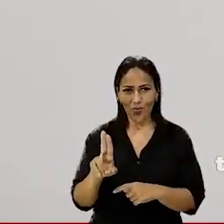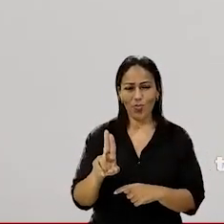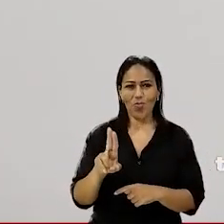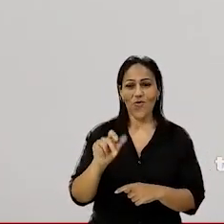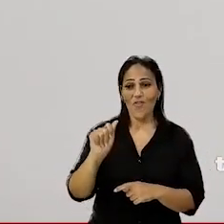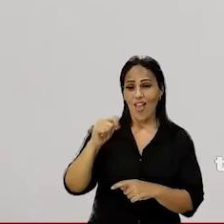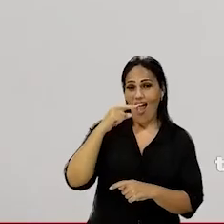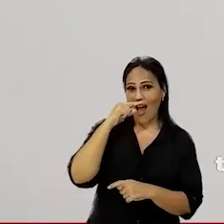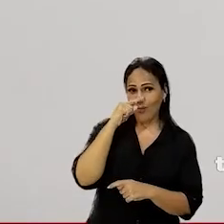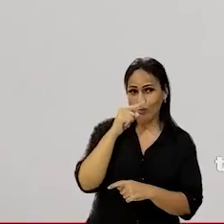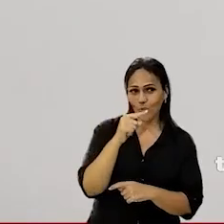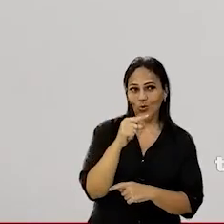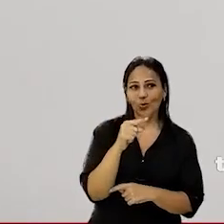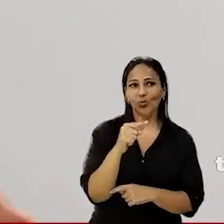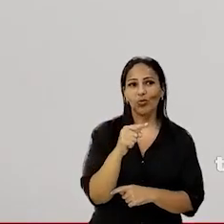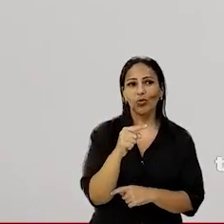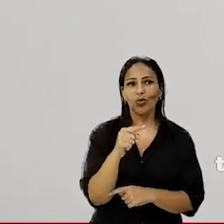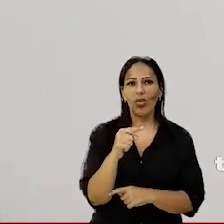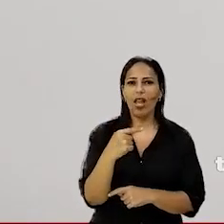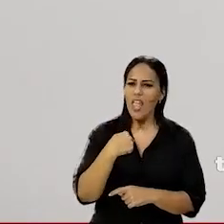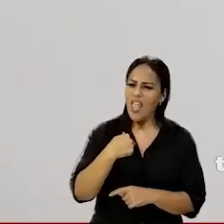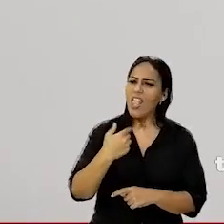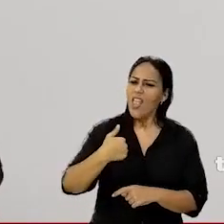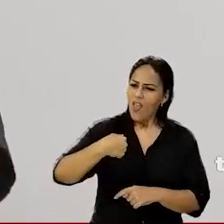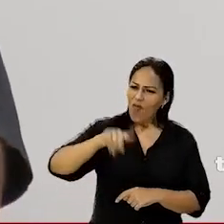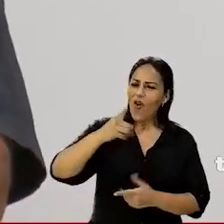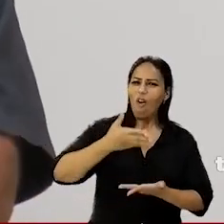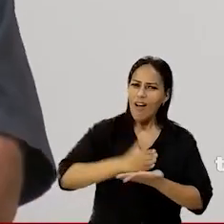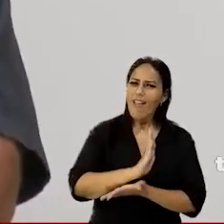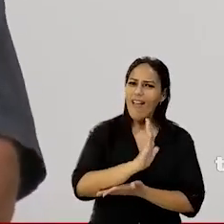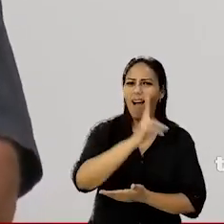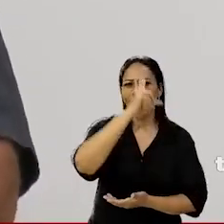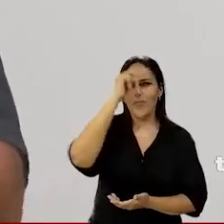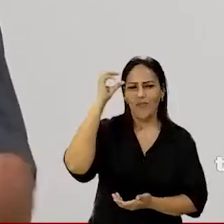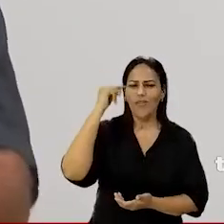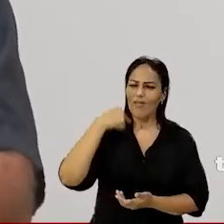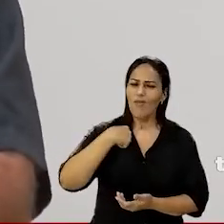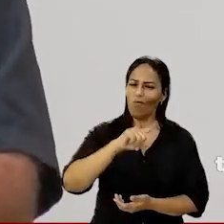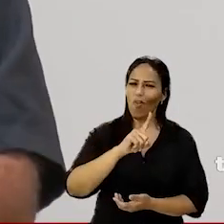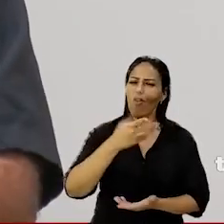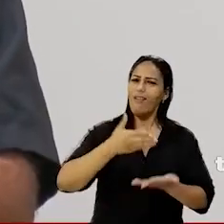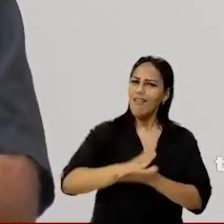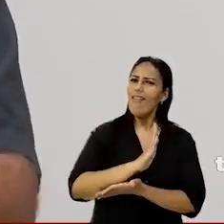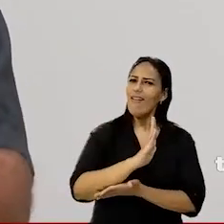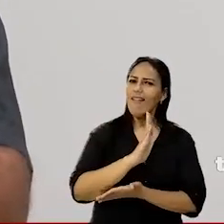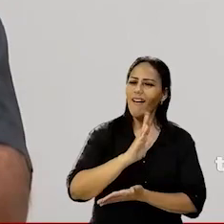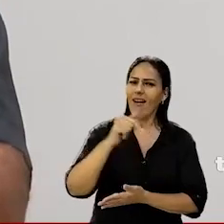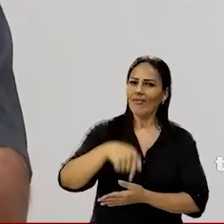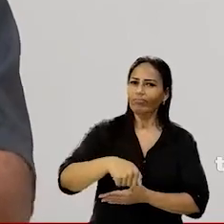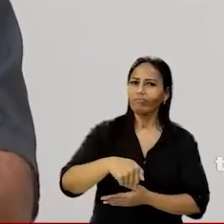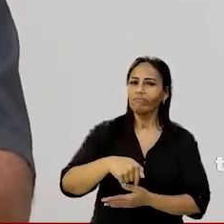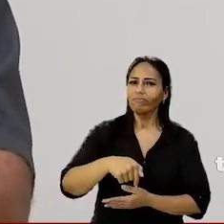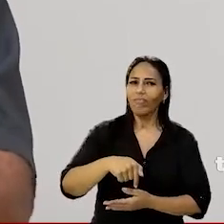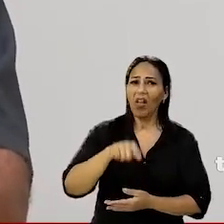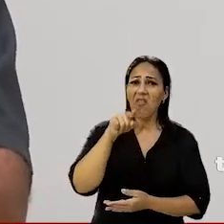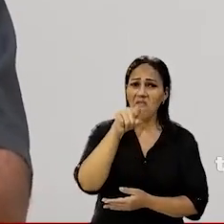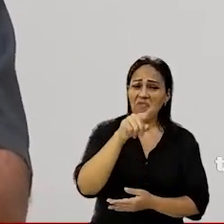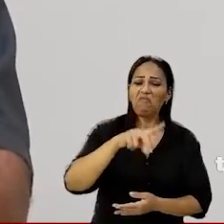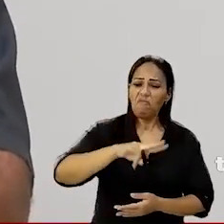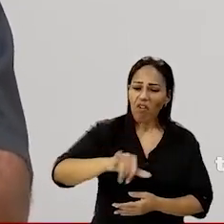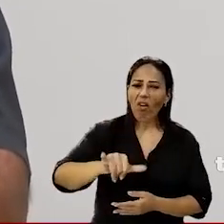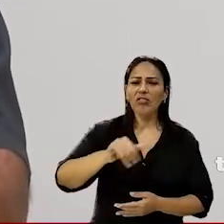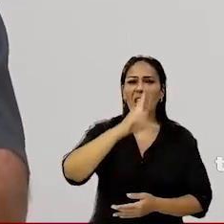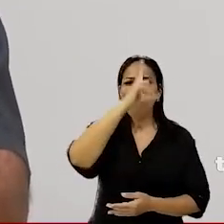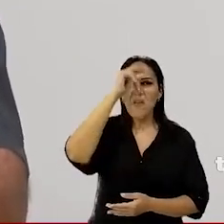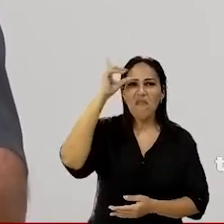Arthur que eu vou ganhar a campanha. Eu vou ganhar a campanha. Vou ser prefeito